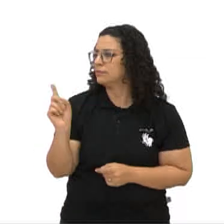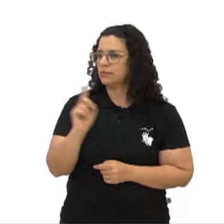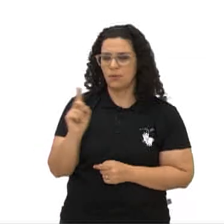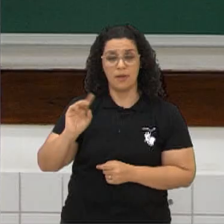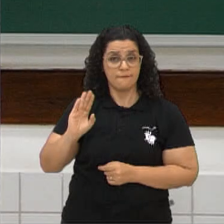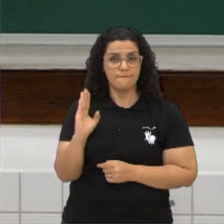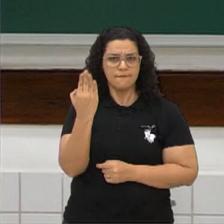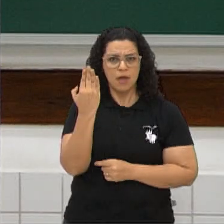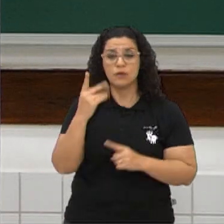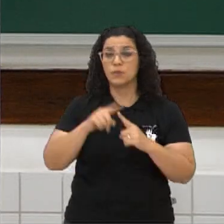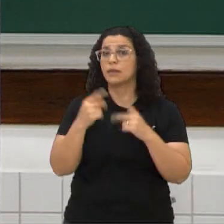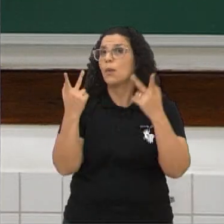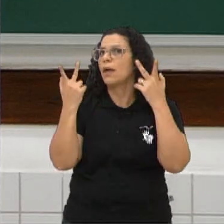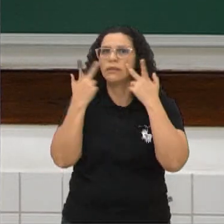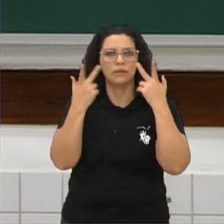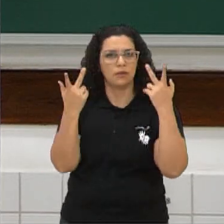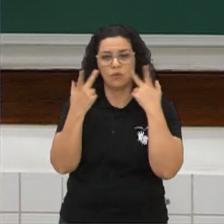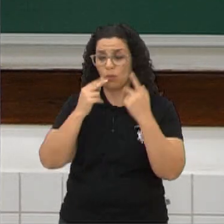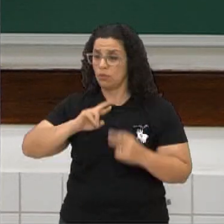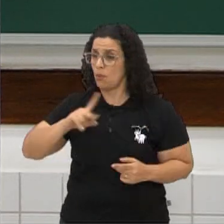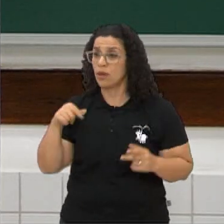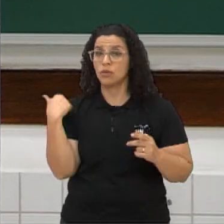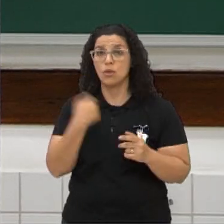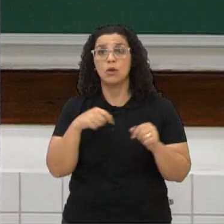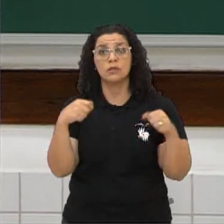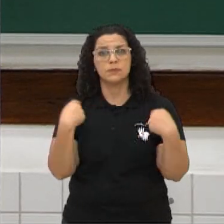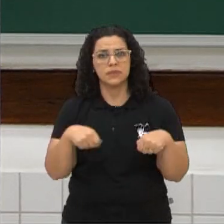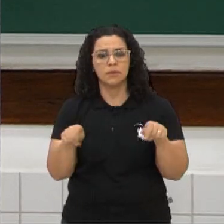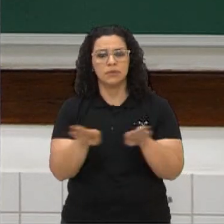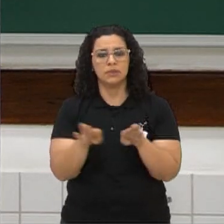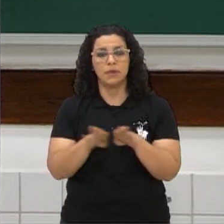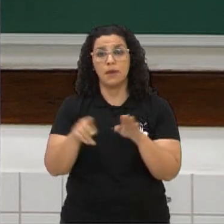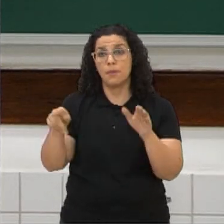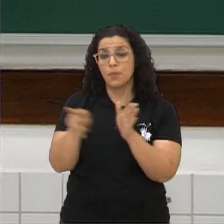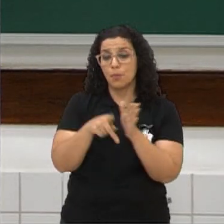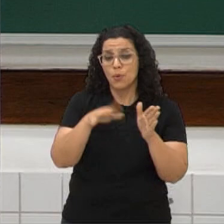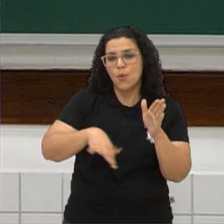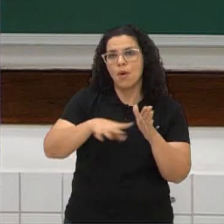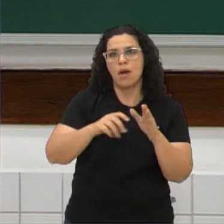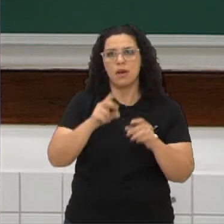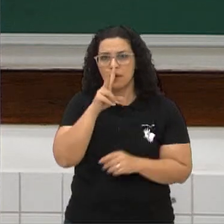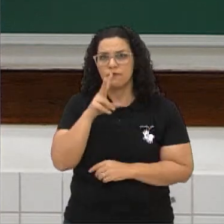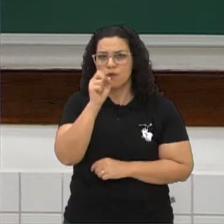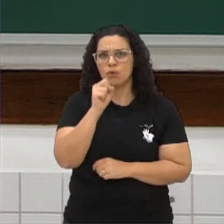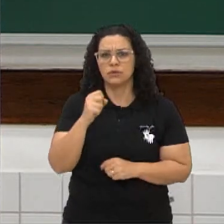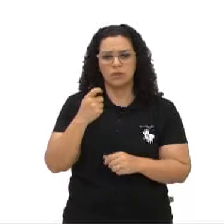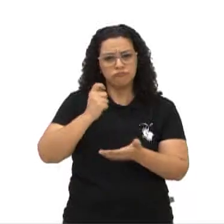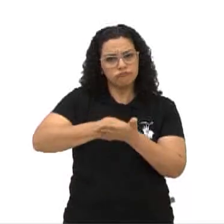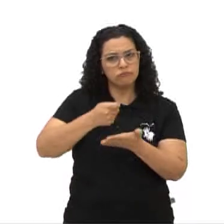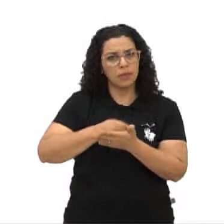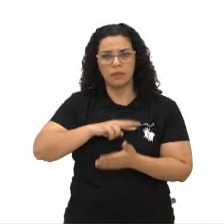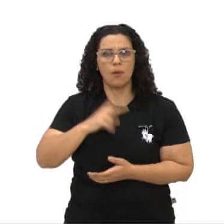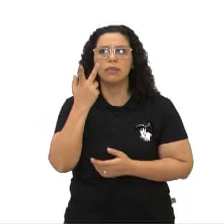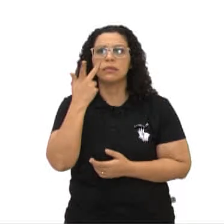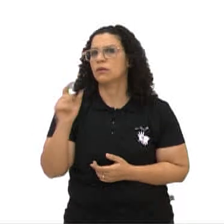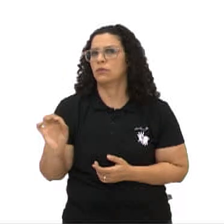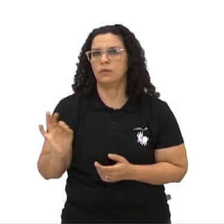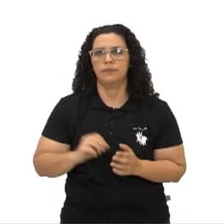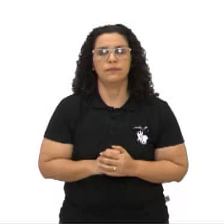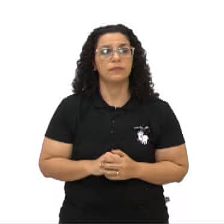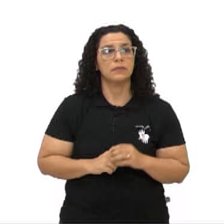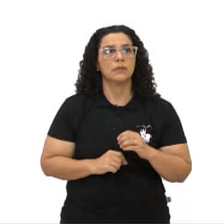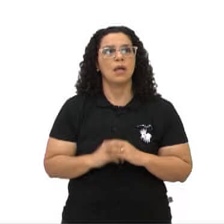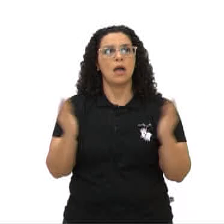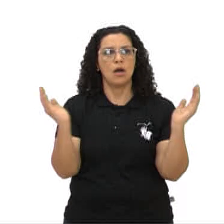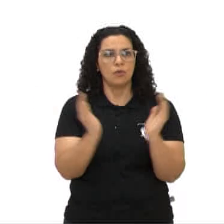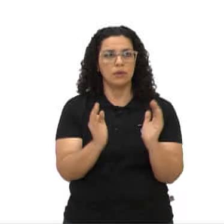falso, não é um processo espontâneo, ok? É um processo que é forçado, não é espontâneo. A próxima, na